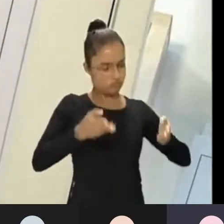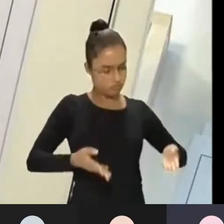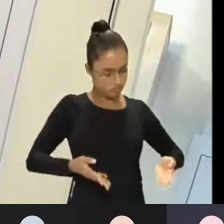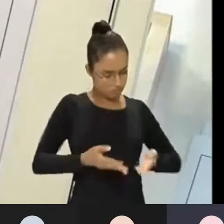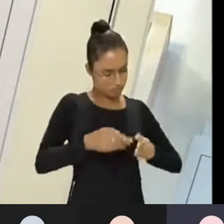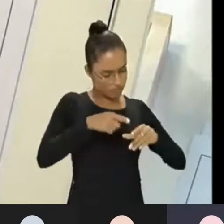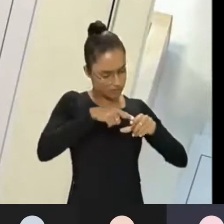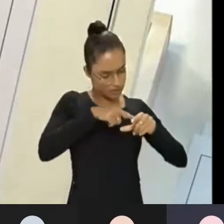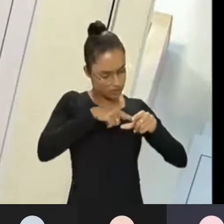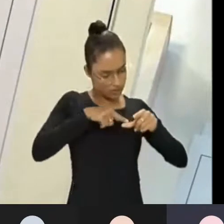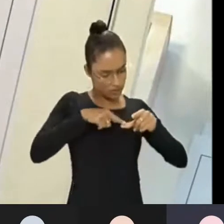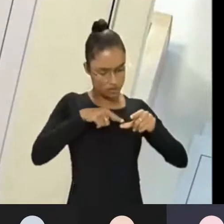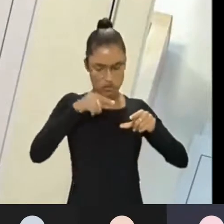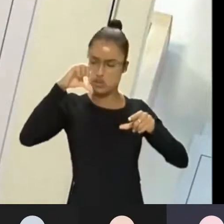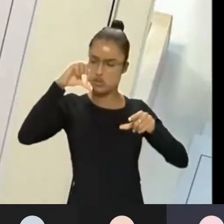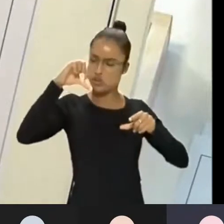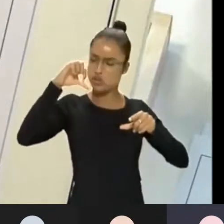de 30 graus.